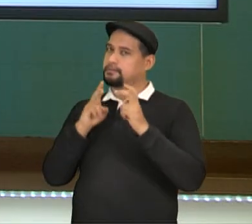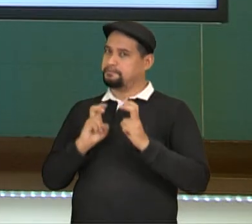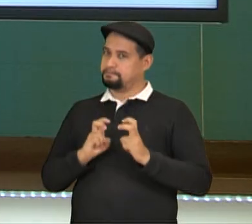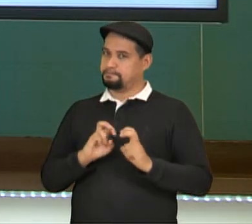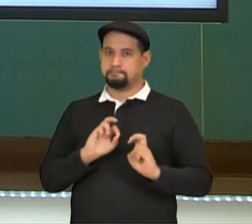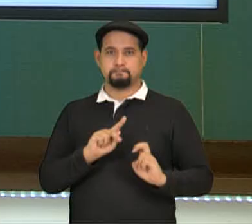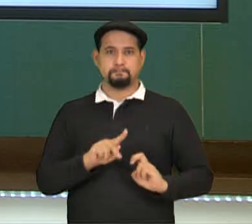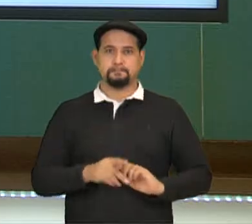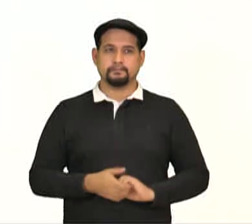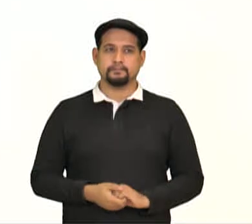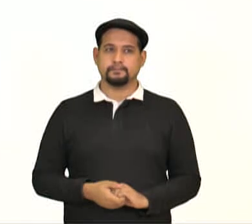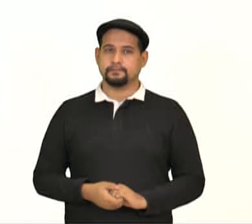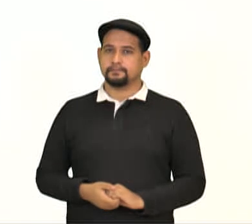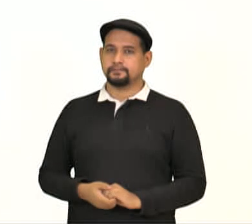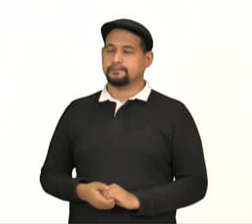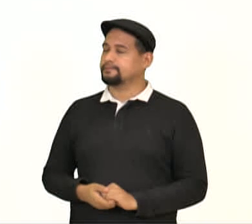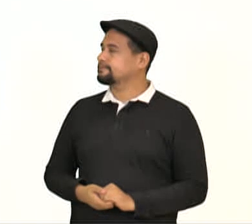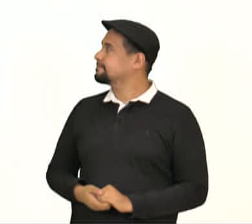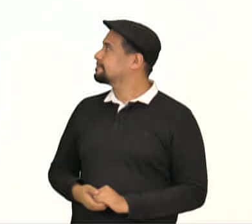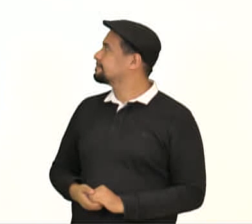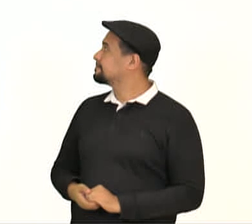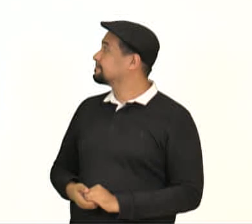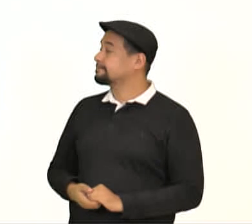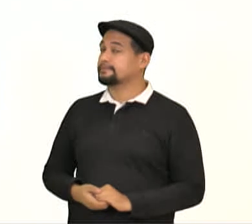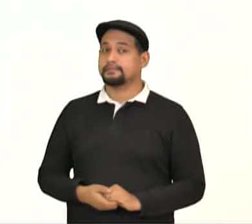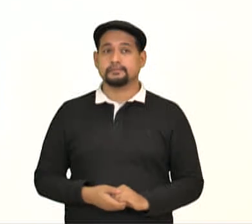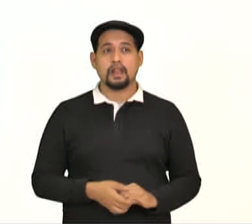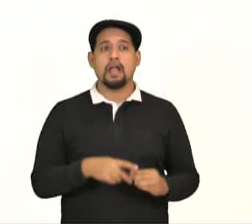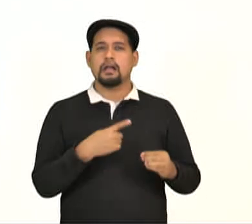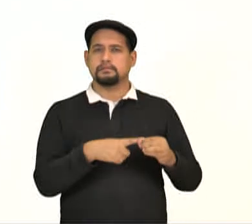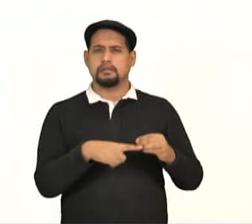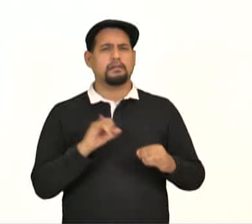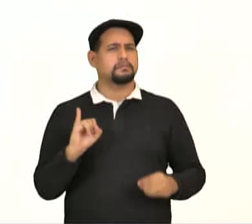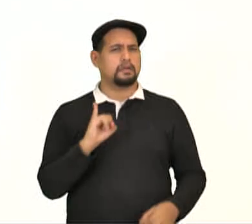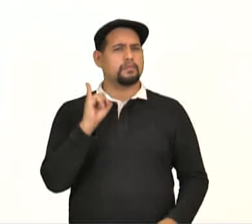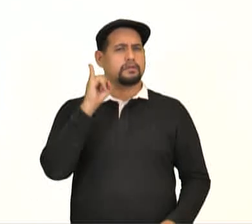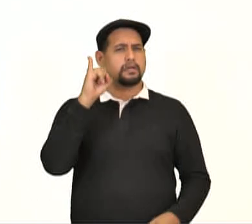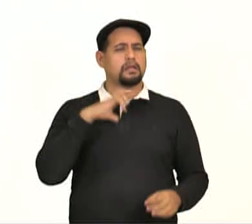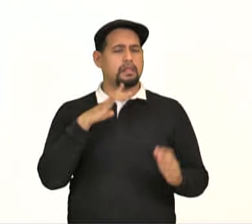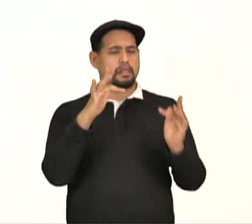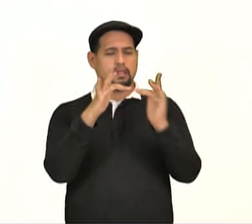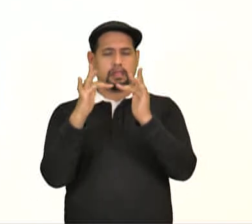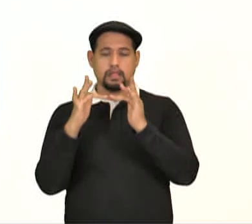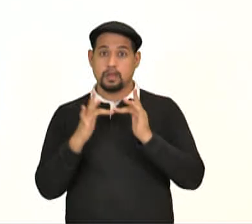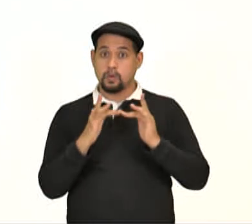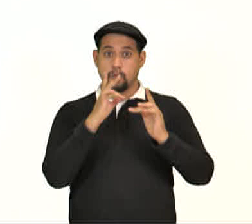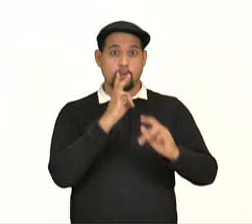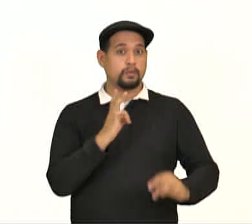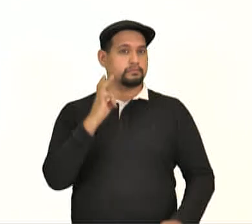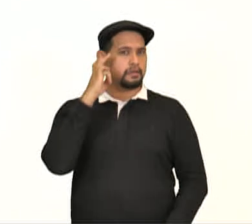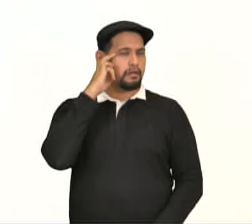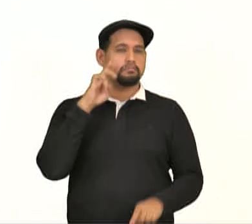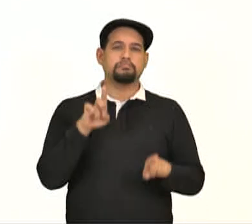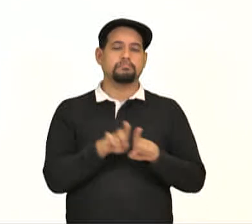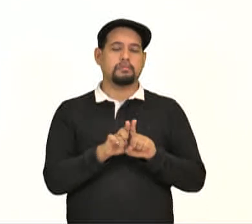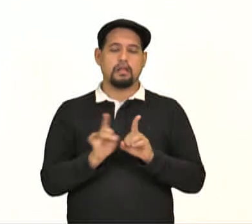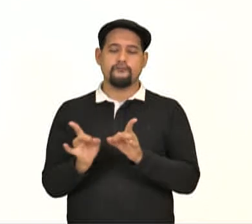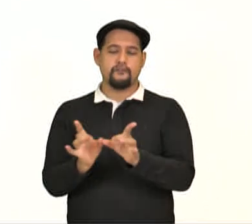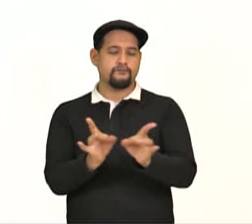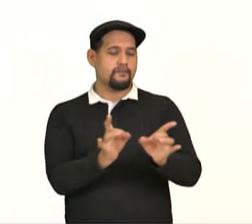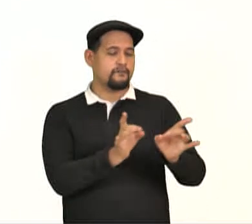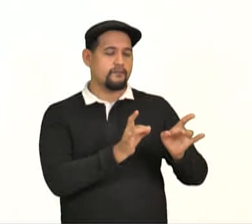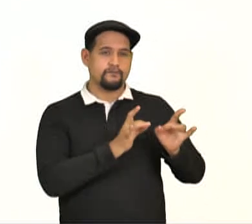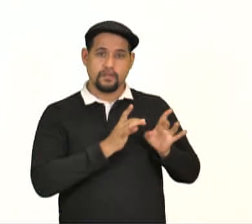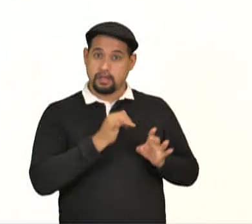tá? Então, a cidade de Constantinopla era muito importante para a ligação tanto cultural como comercial entre